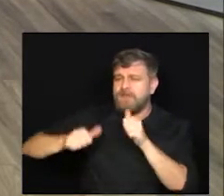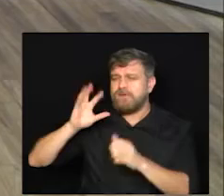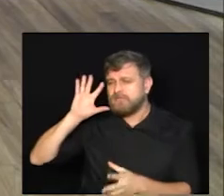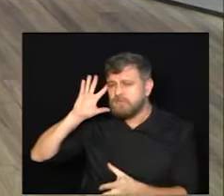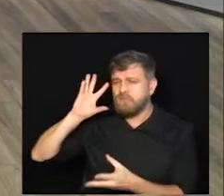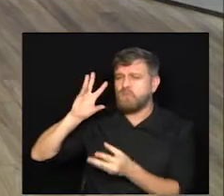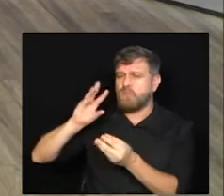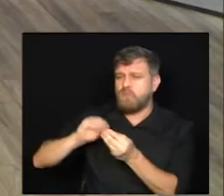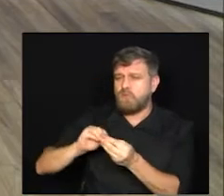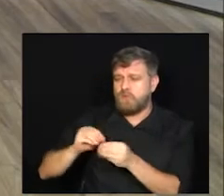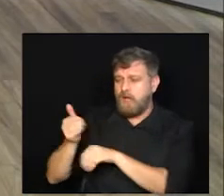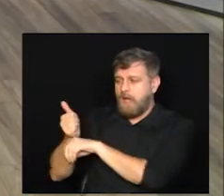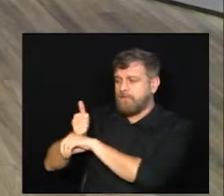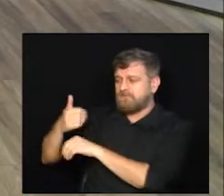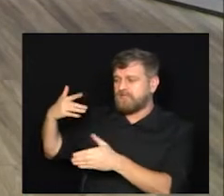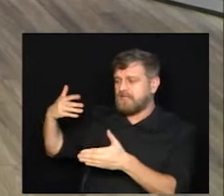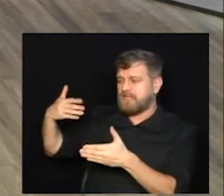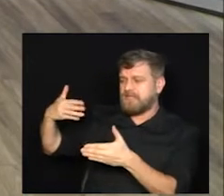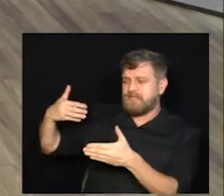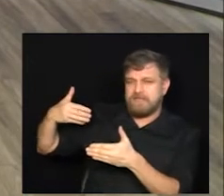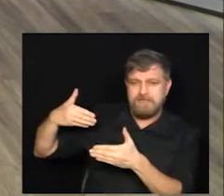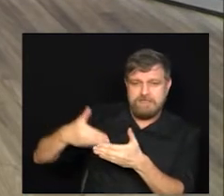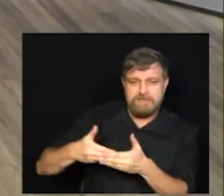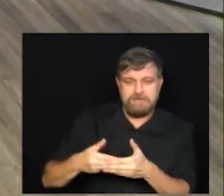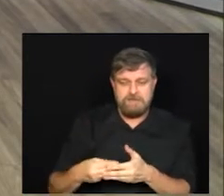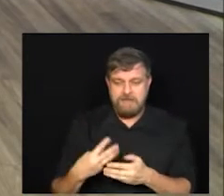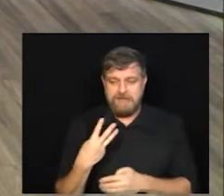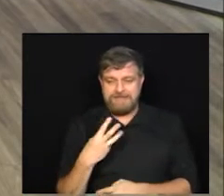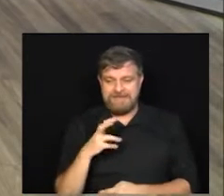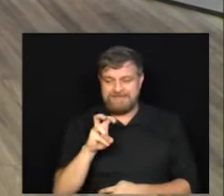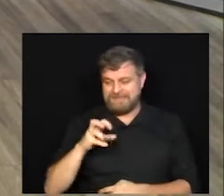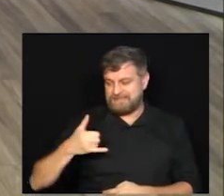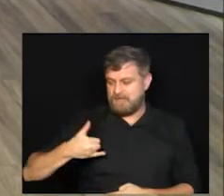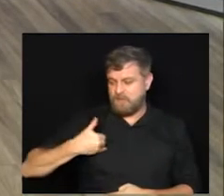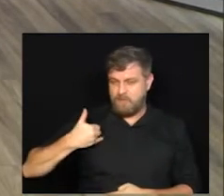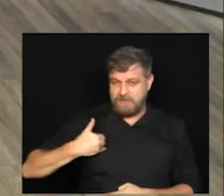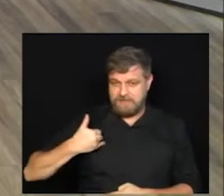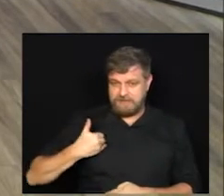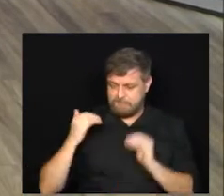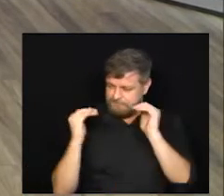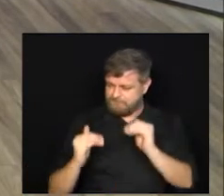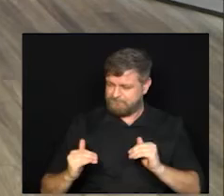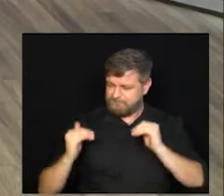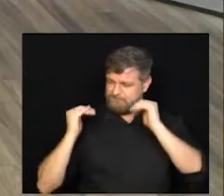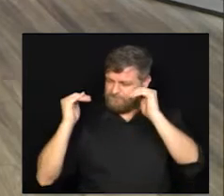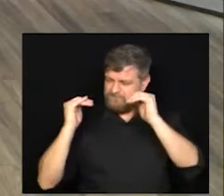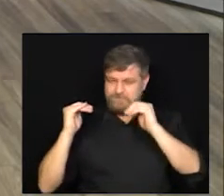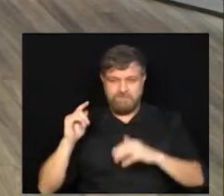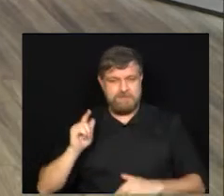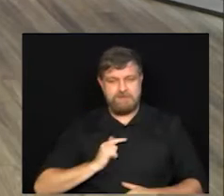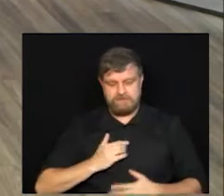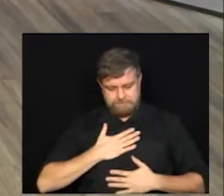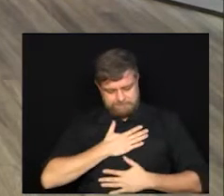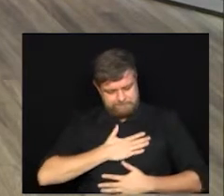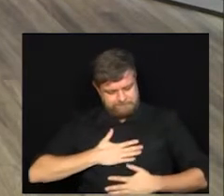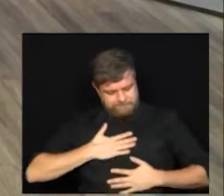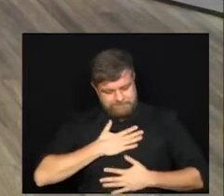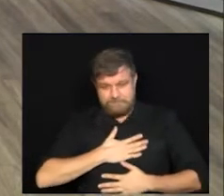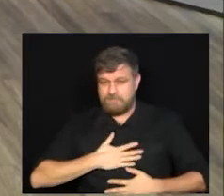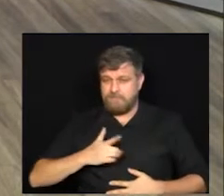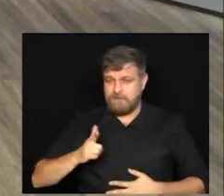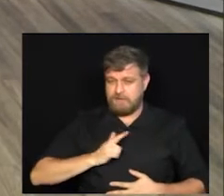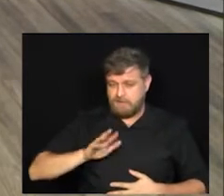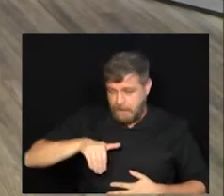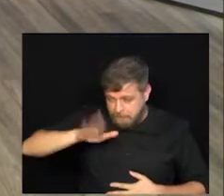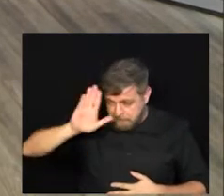da sua carreira neste momento? Aos 35 anos, está no ápice, está satisfeito, tem muito